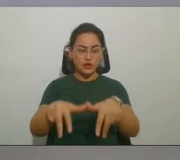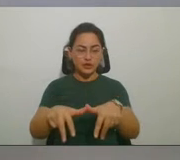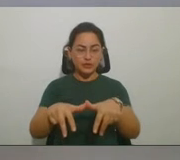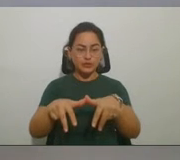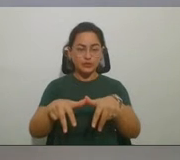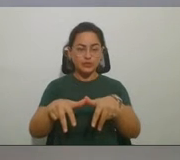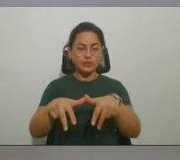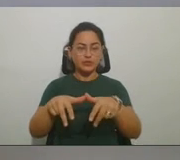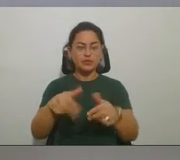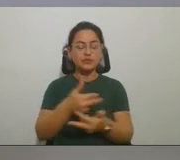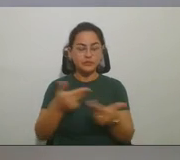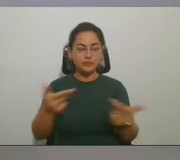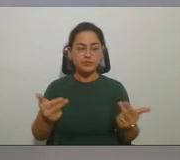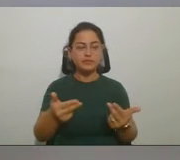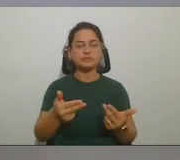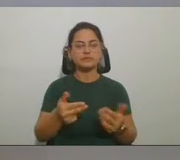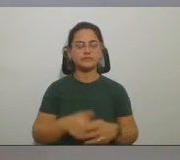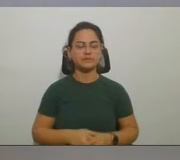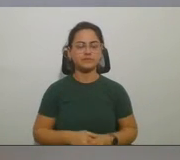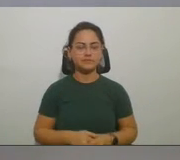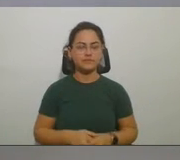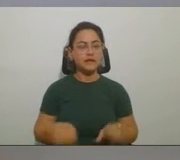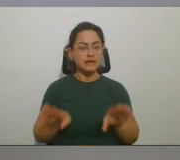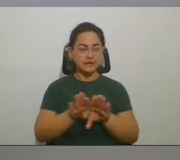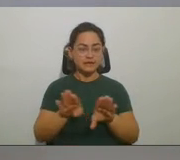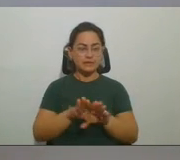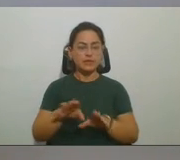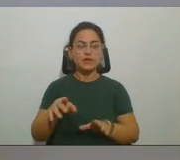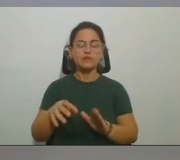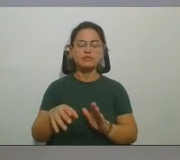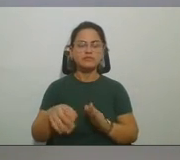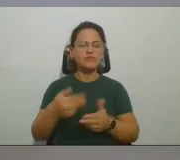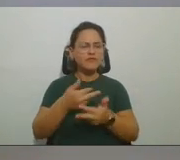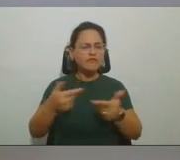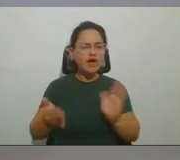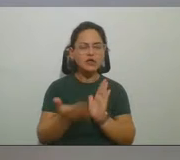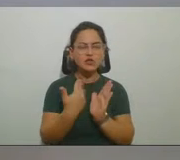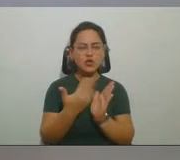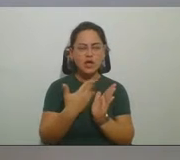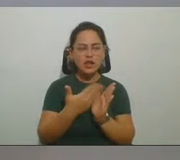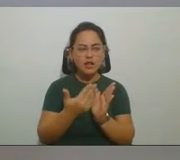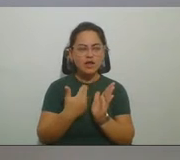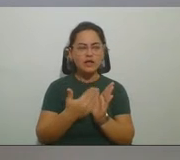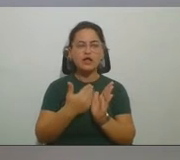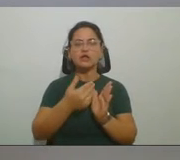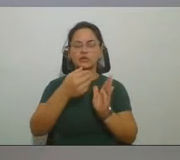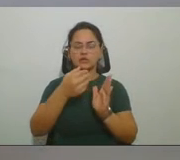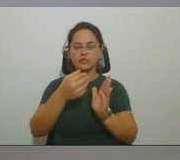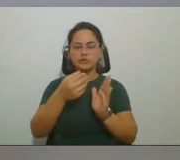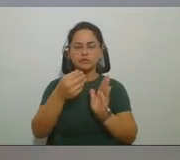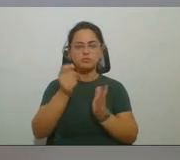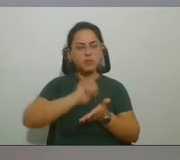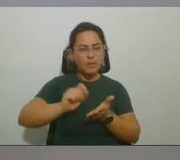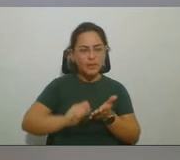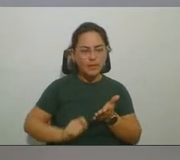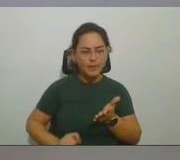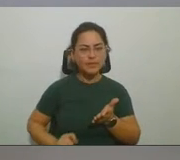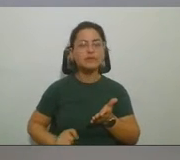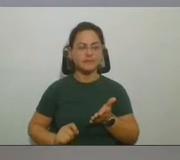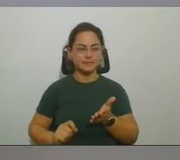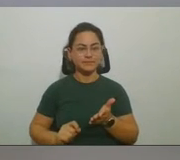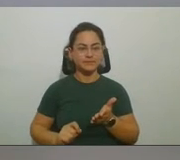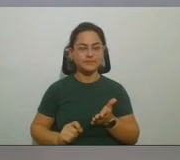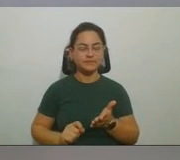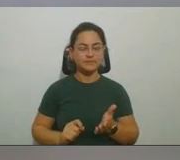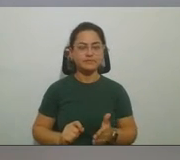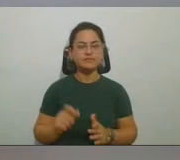dissidências sexossociais. É autora de numerosas publicações, dentre as quais se encontram alguns livros,